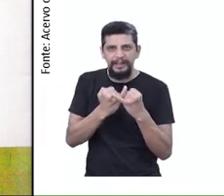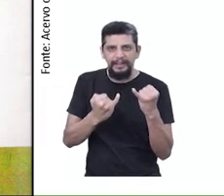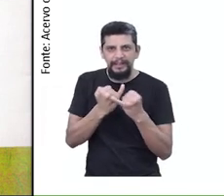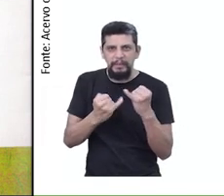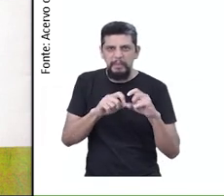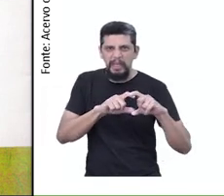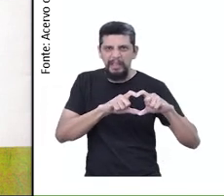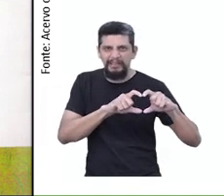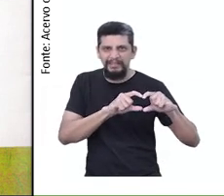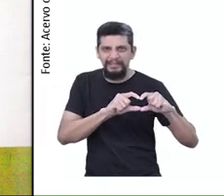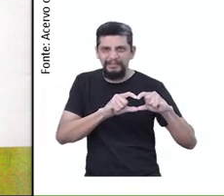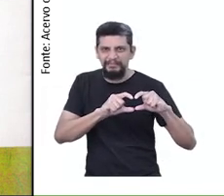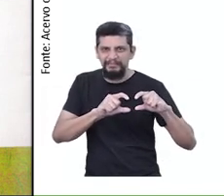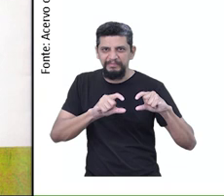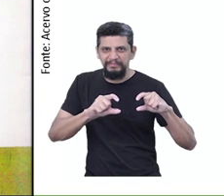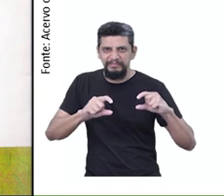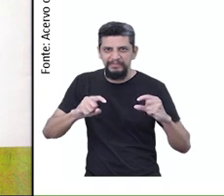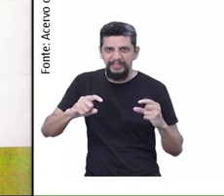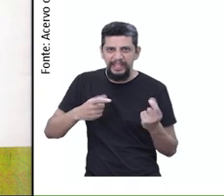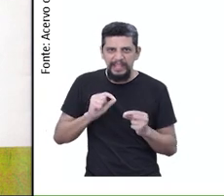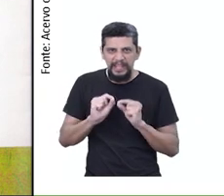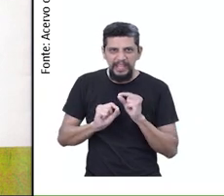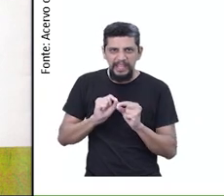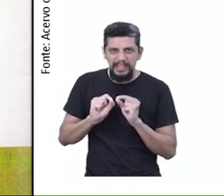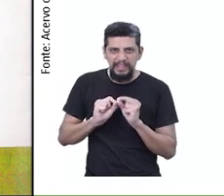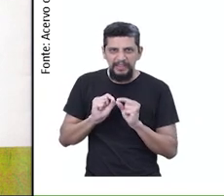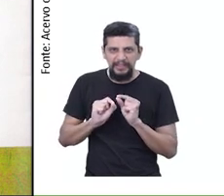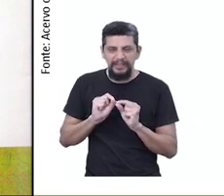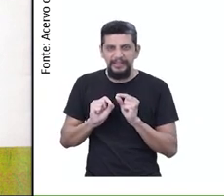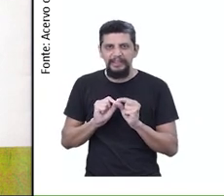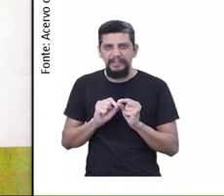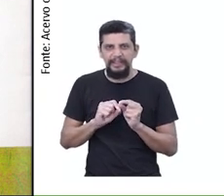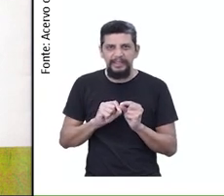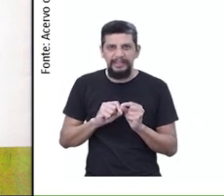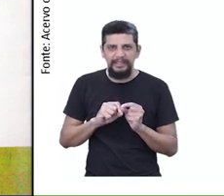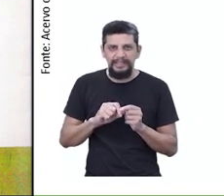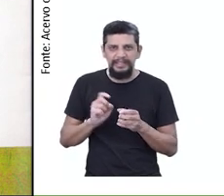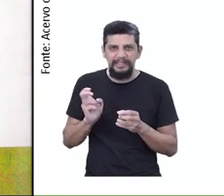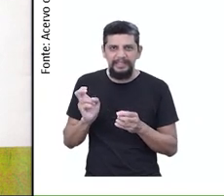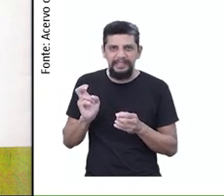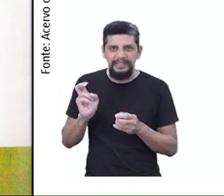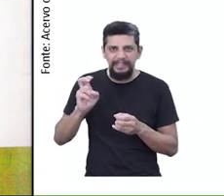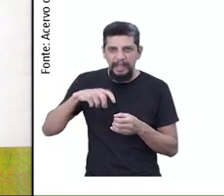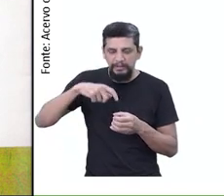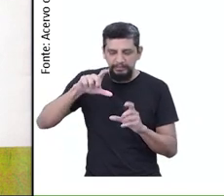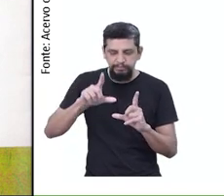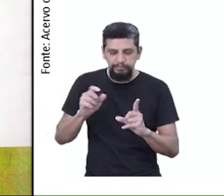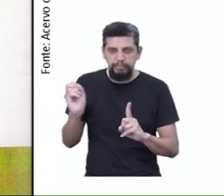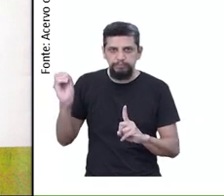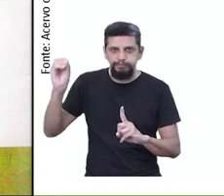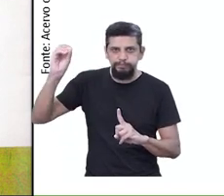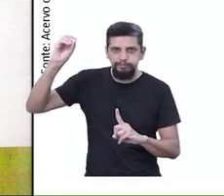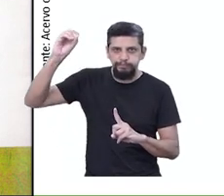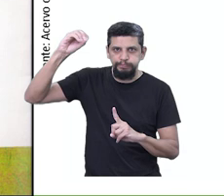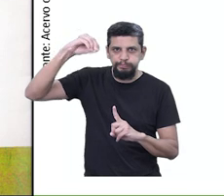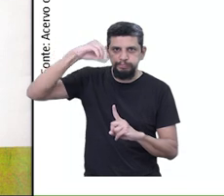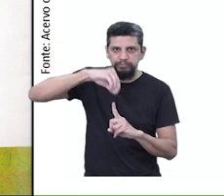uma salsicha. E, o que é pior, foi cair bem na cabeça